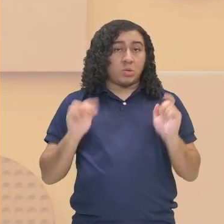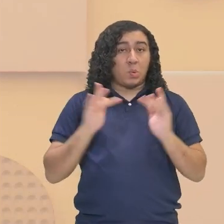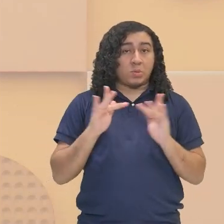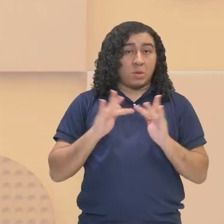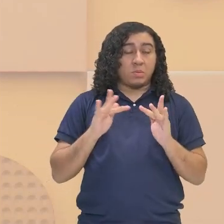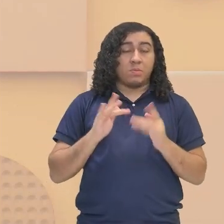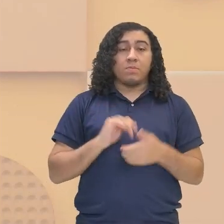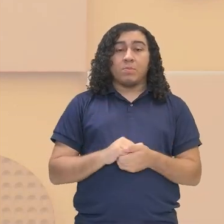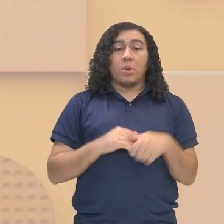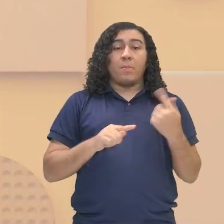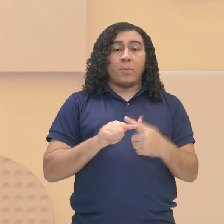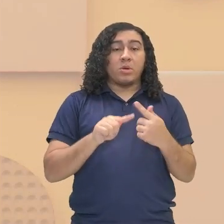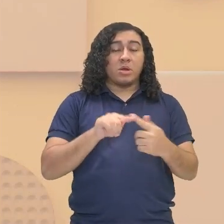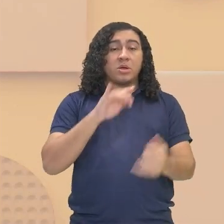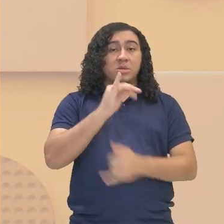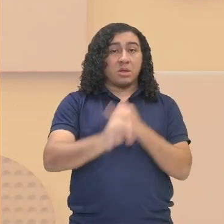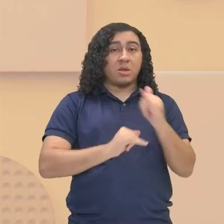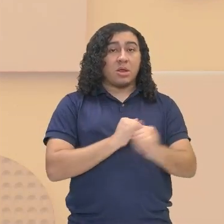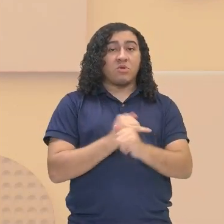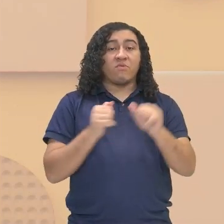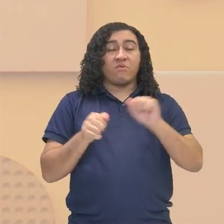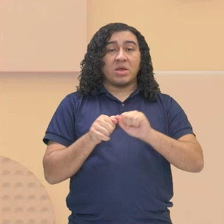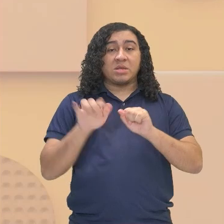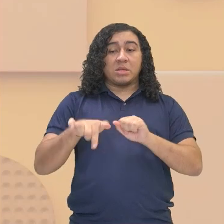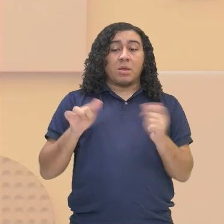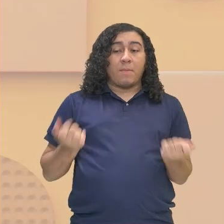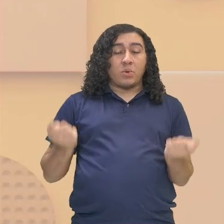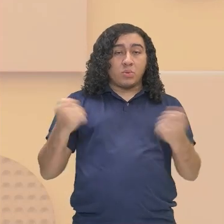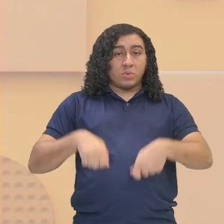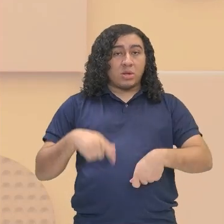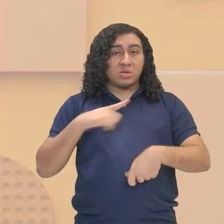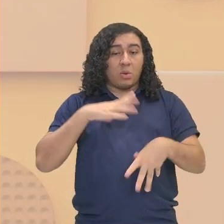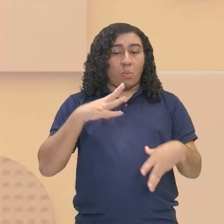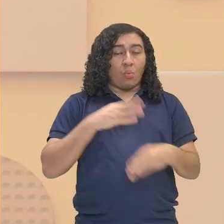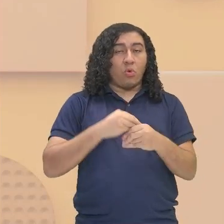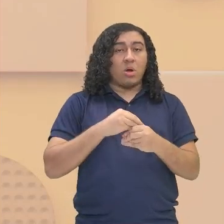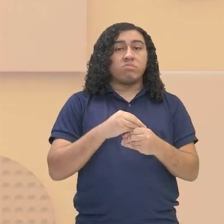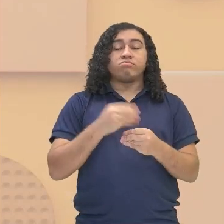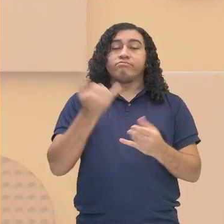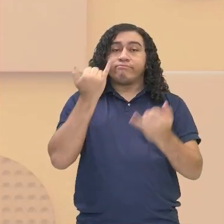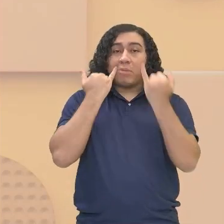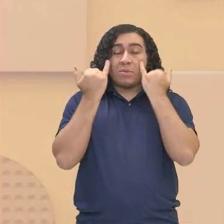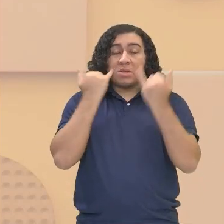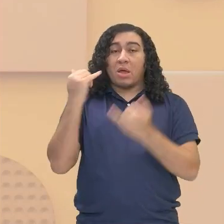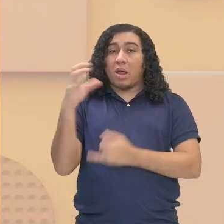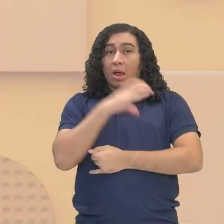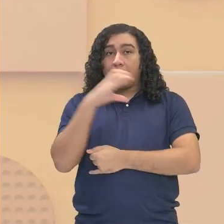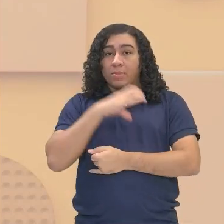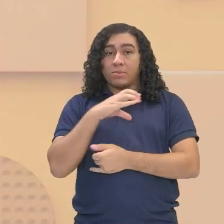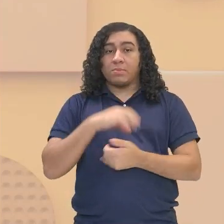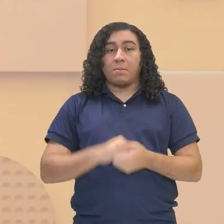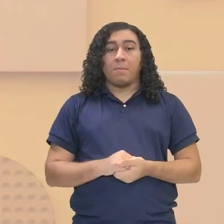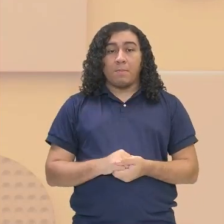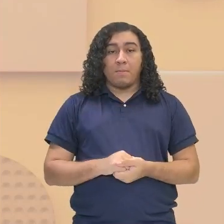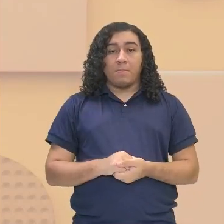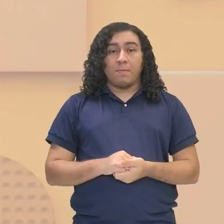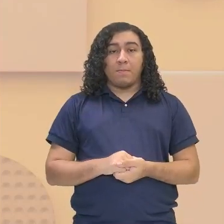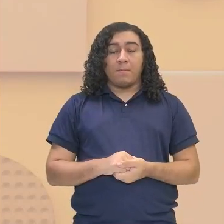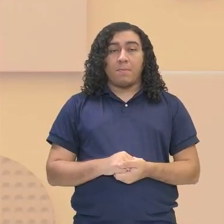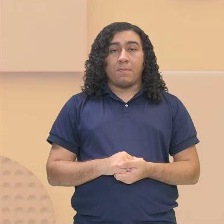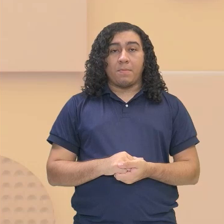Porque a internet, ela faz exatamente isso, né? Ela agrega a informação muito mais rápida. Então, a gente tem esses jogos que